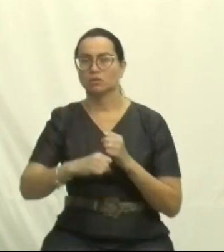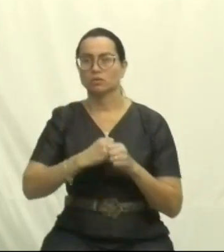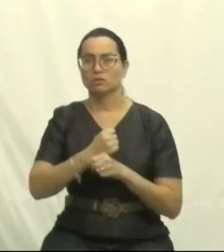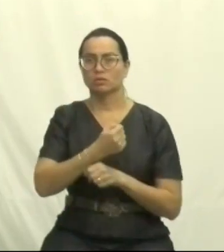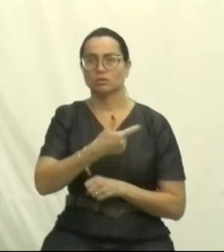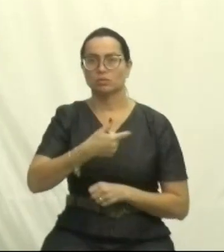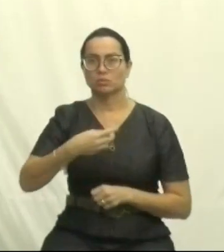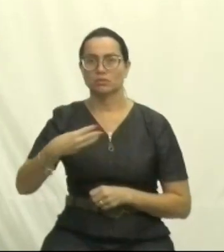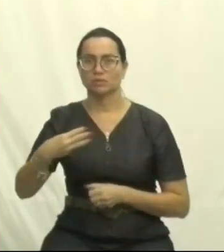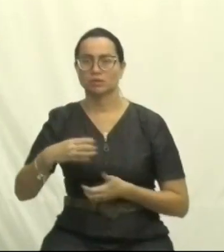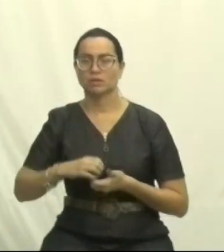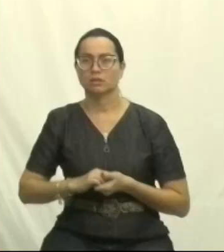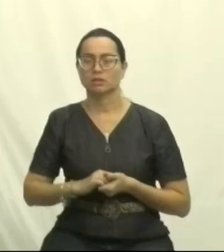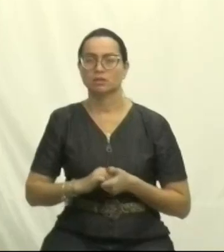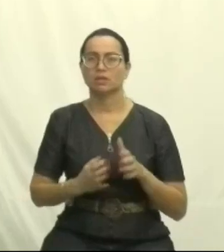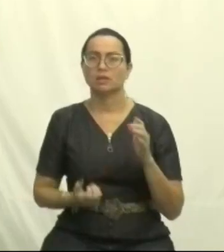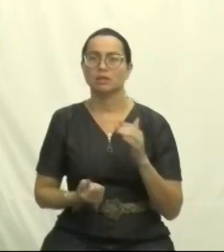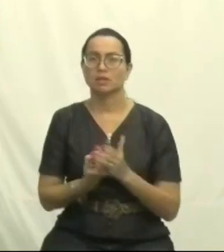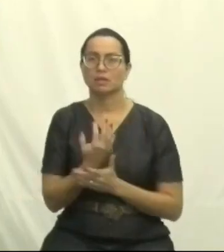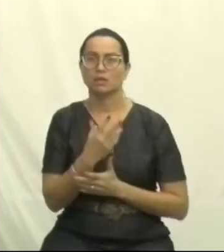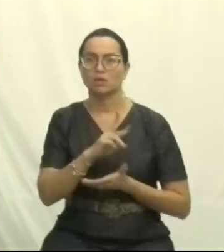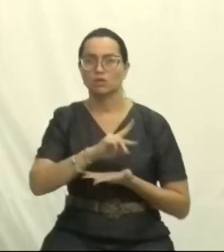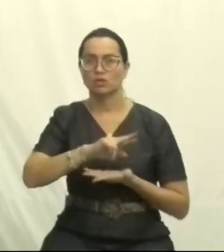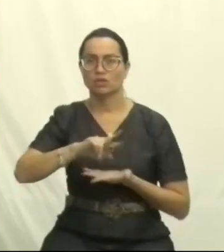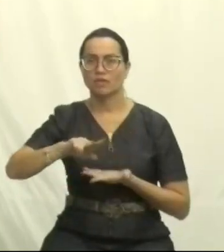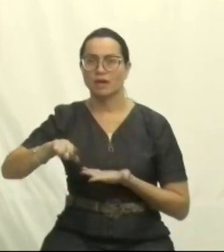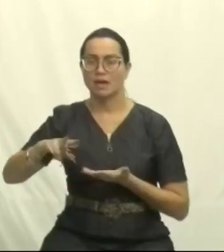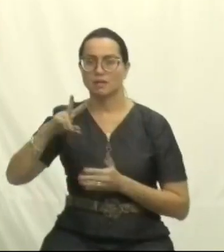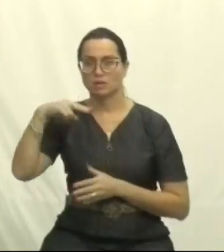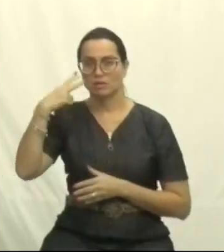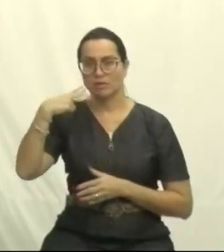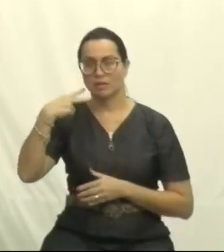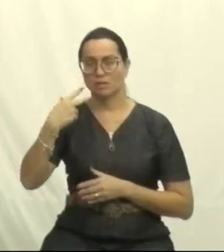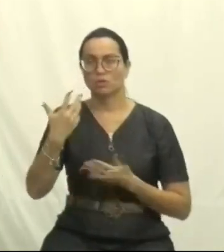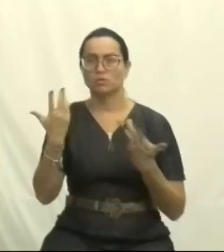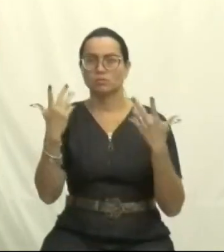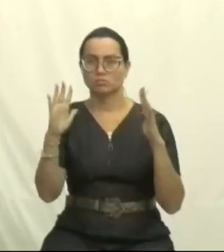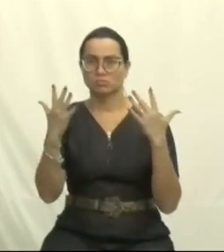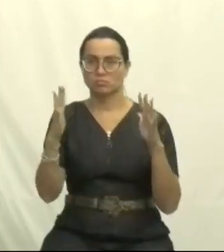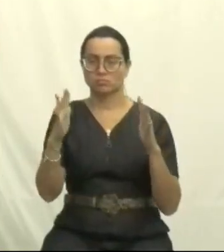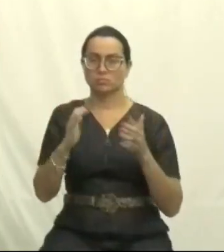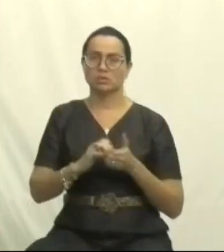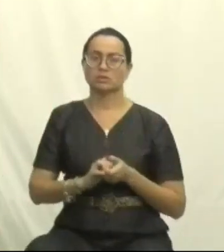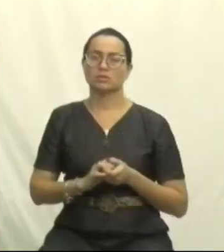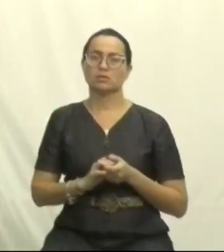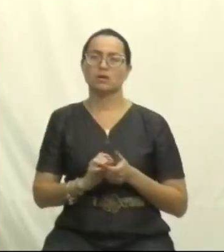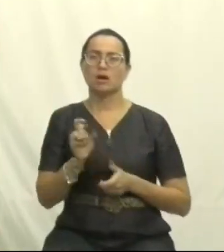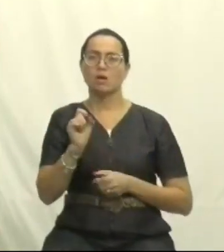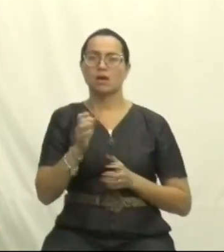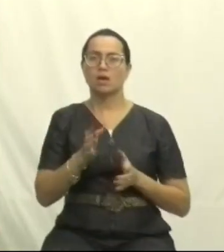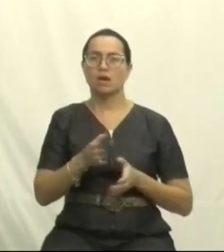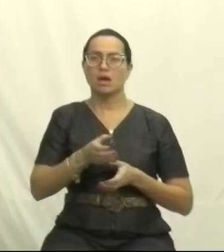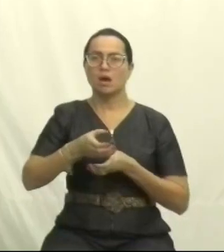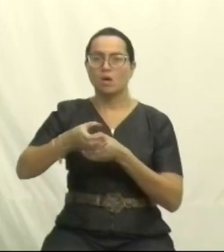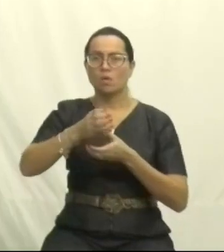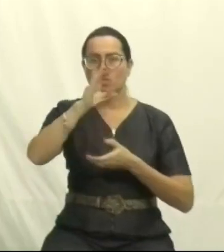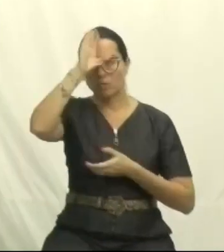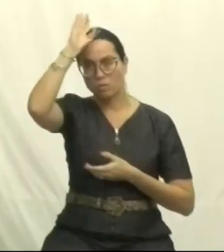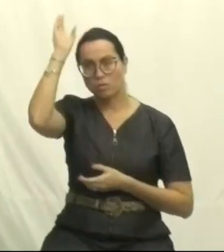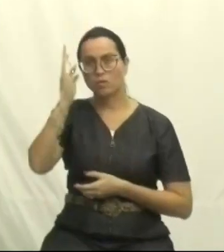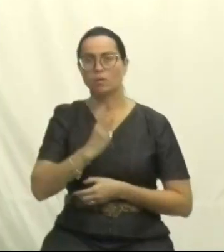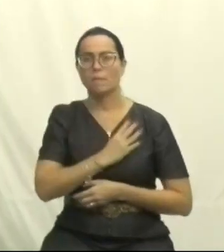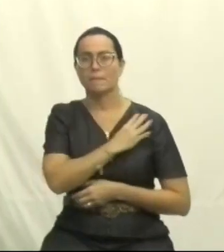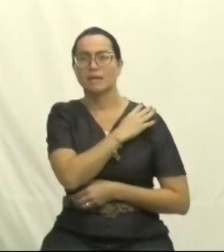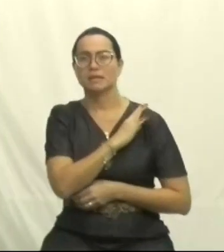05/23, de autoria de diversos vereadores, moção de aplauso ao Corpo de Bombeiro Militar de